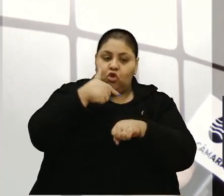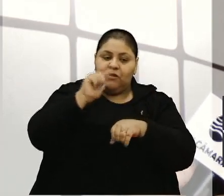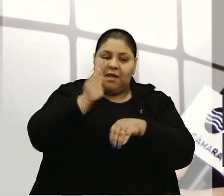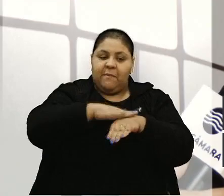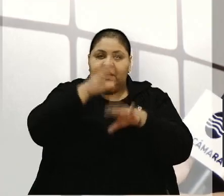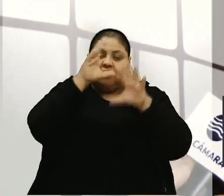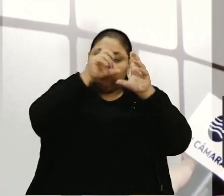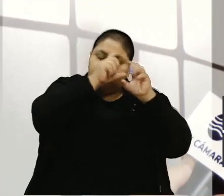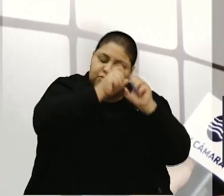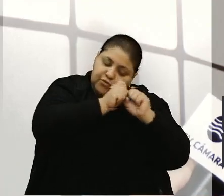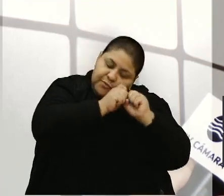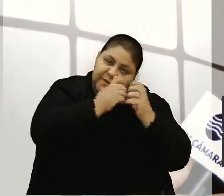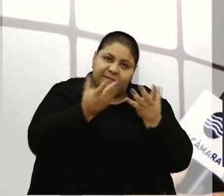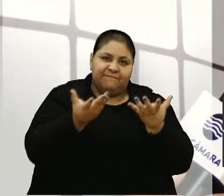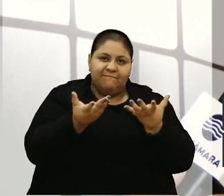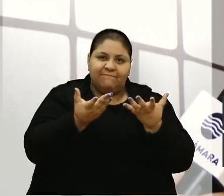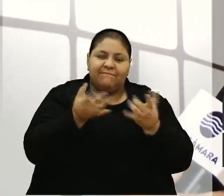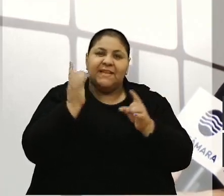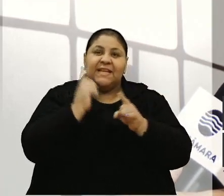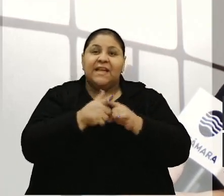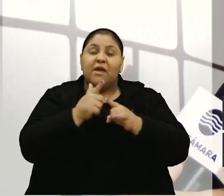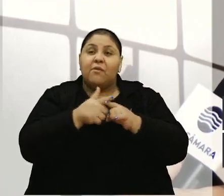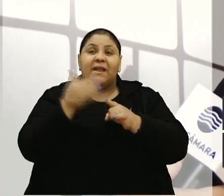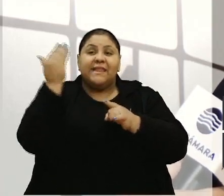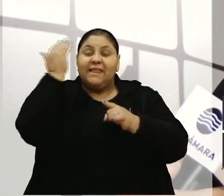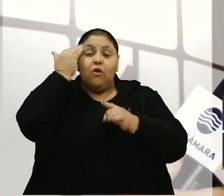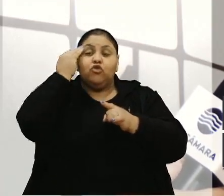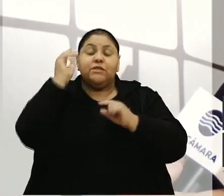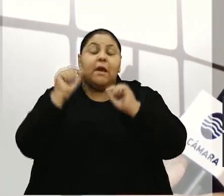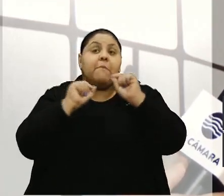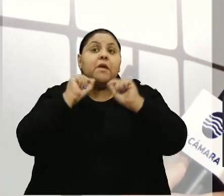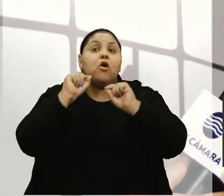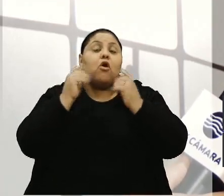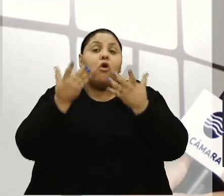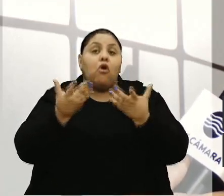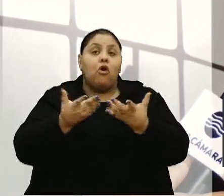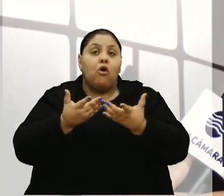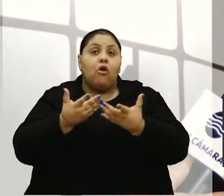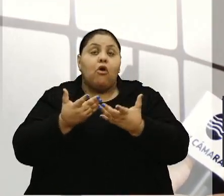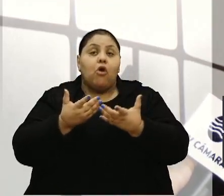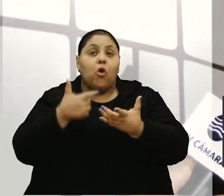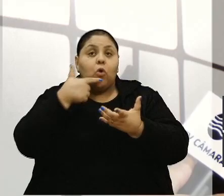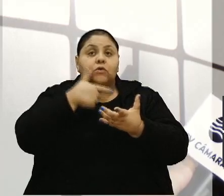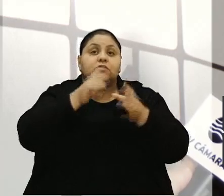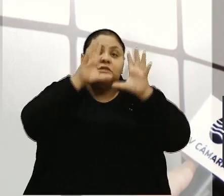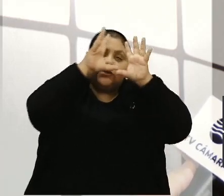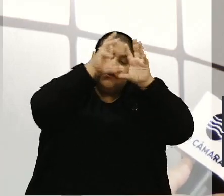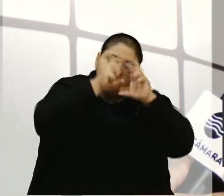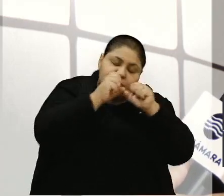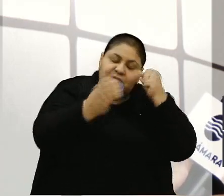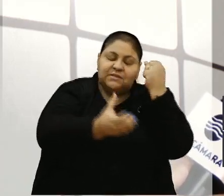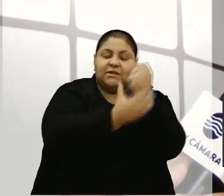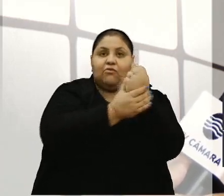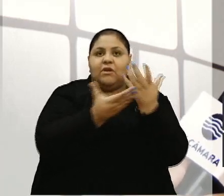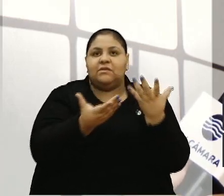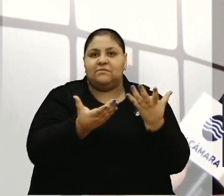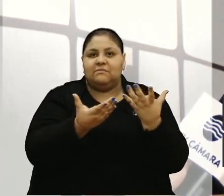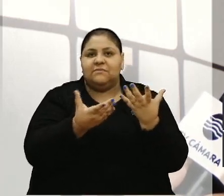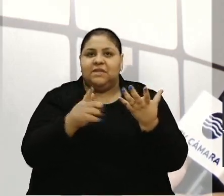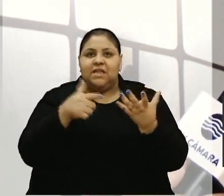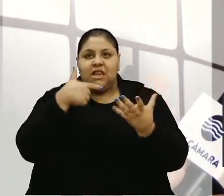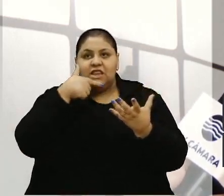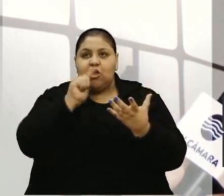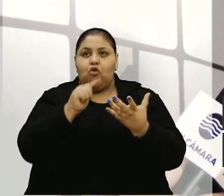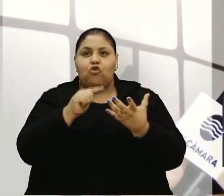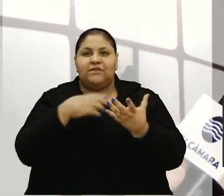dormir à noite, porque eles não sabem se eles vão conseguir dormir em segurança, porque eles não conseguem mais